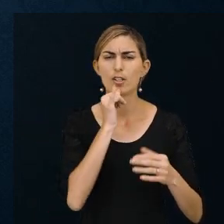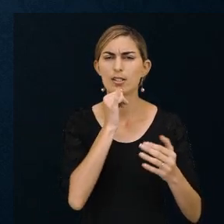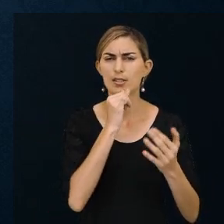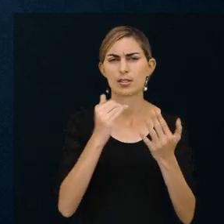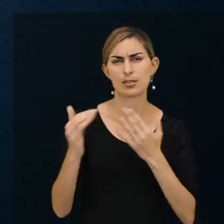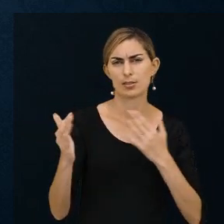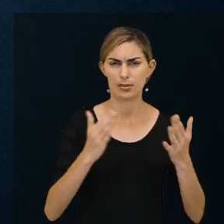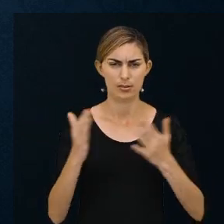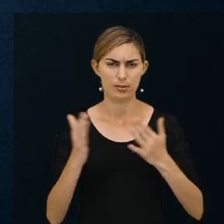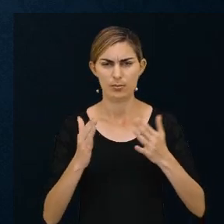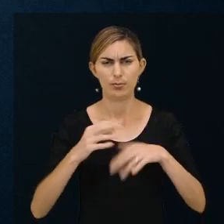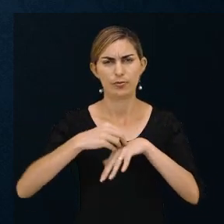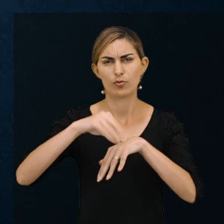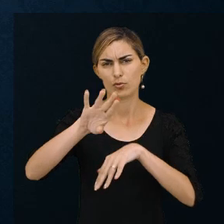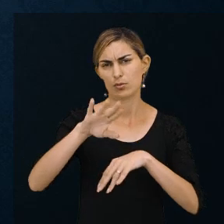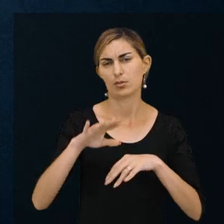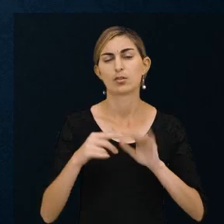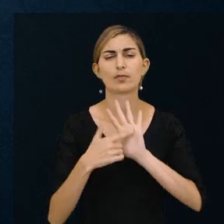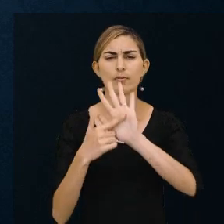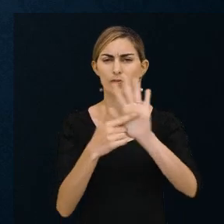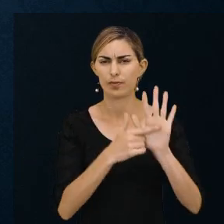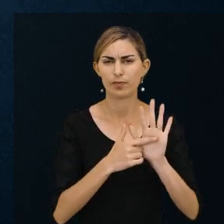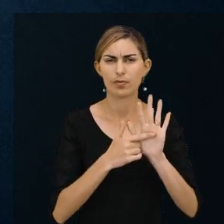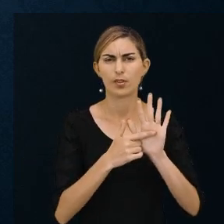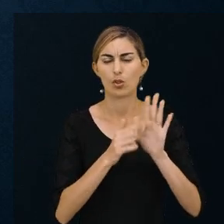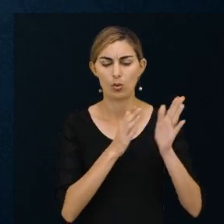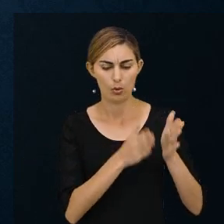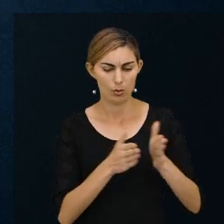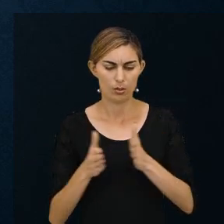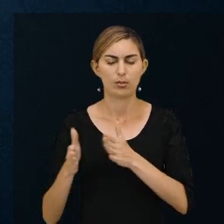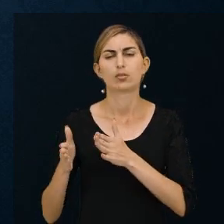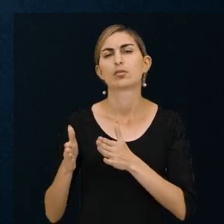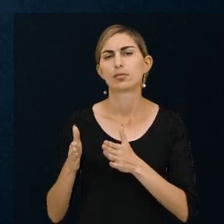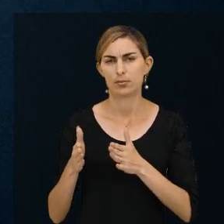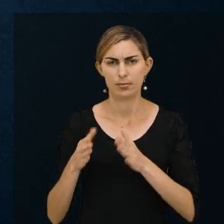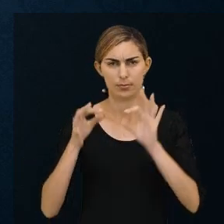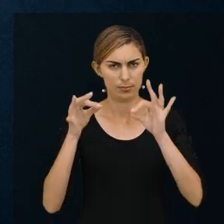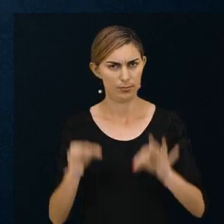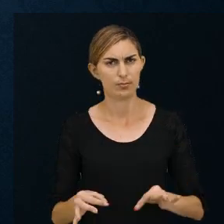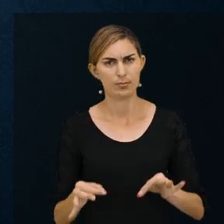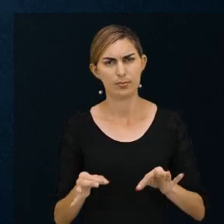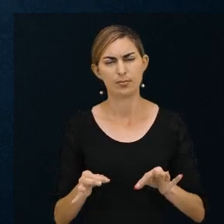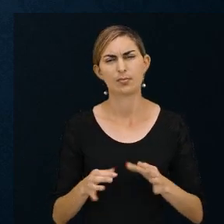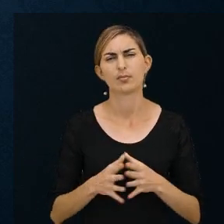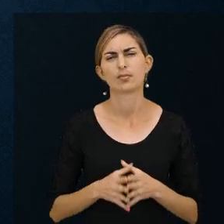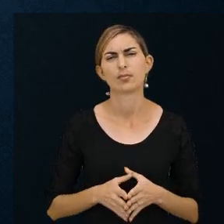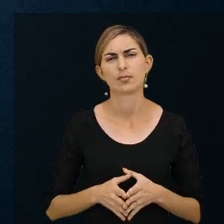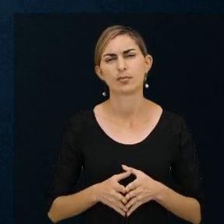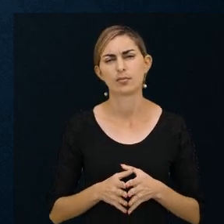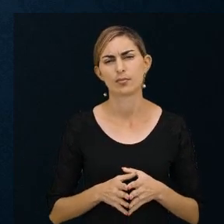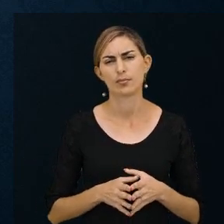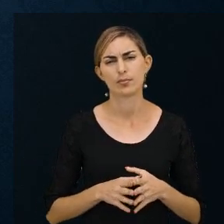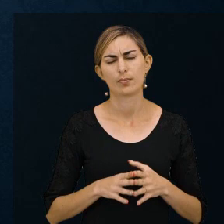um exemplo para vocês verem aí de um organograma, tá certo?